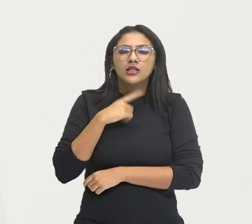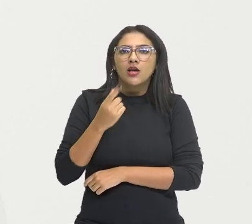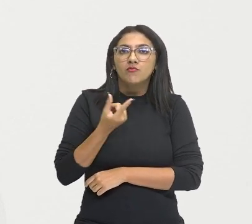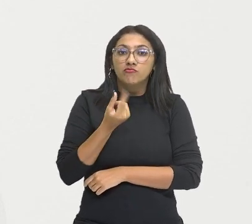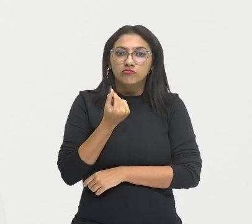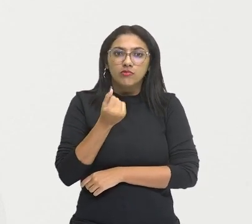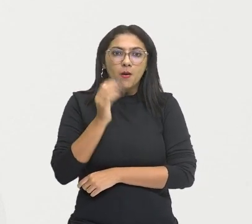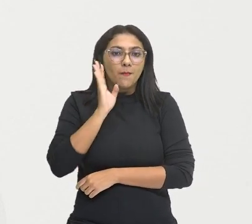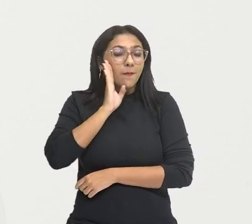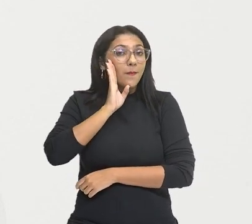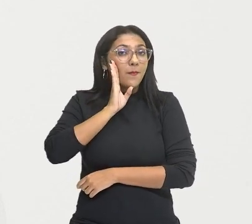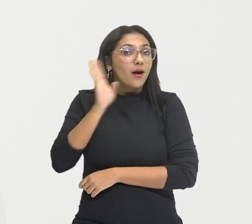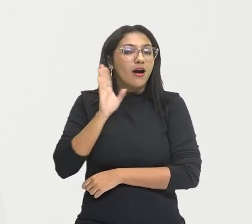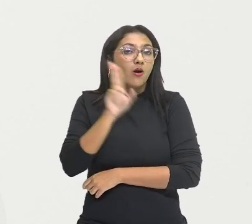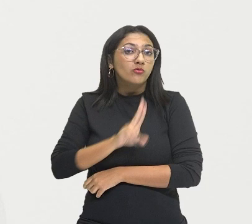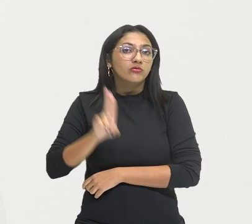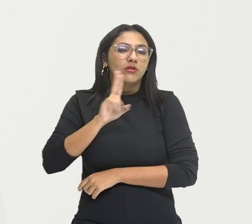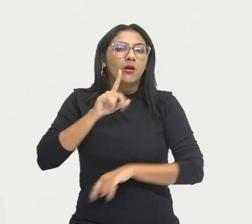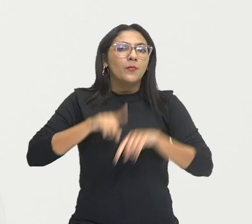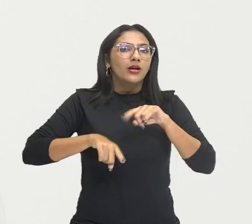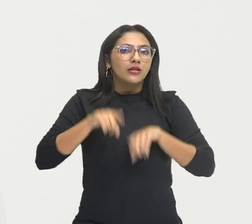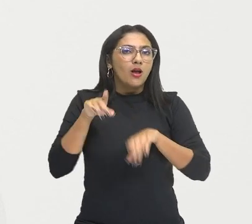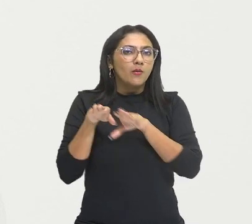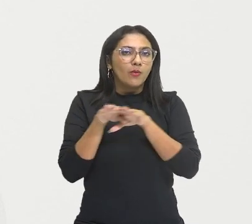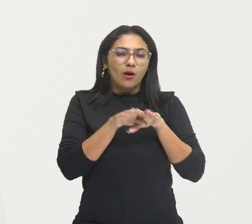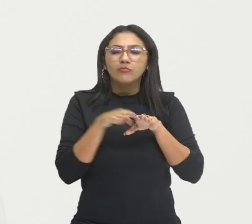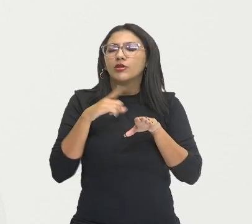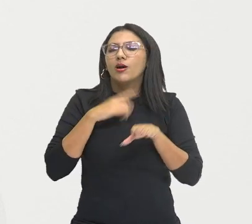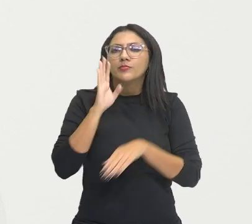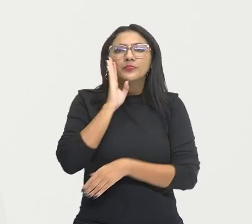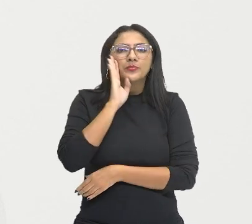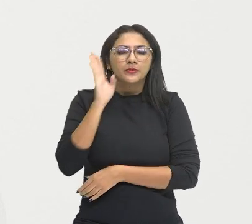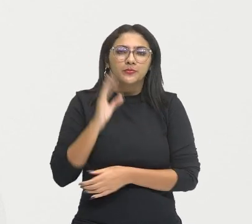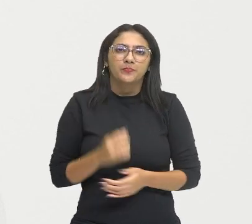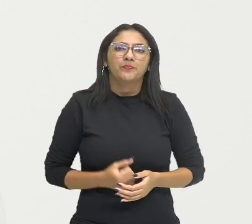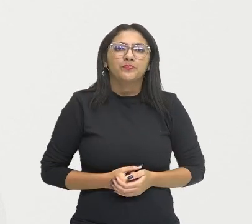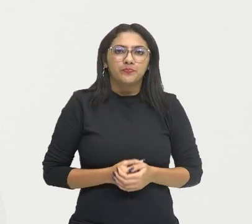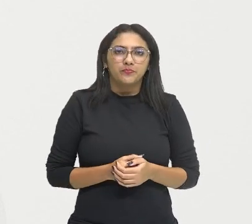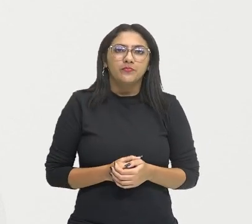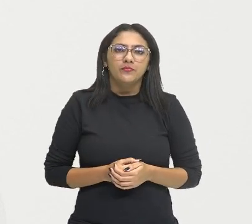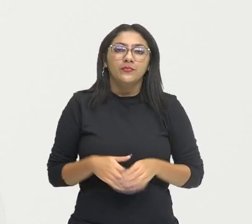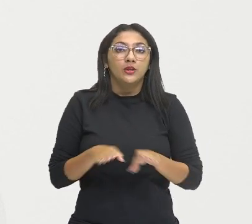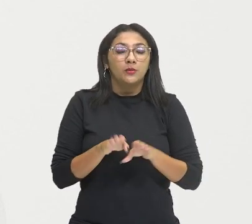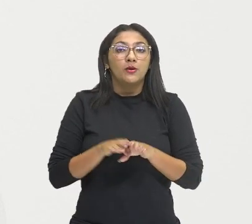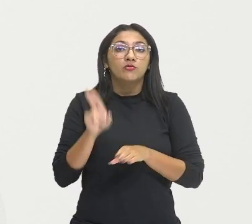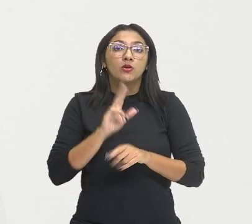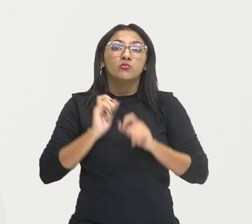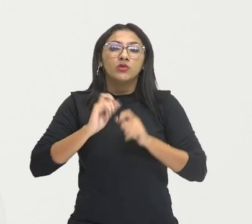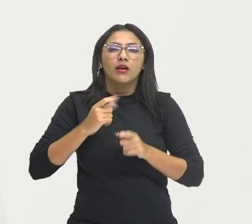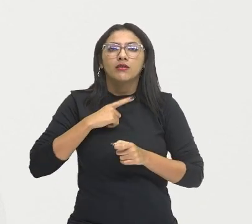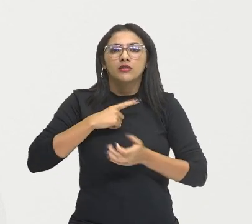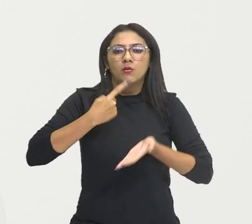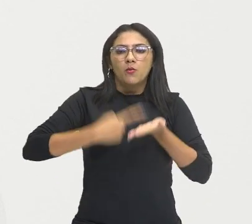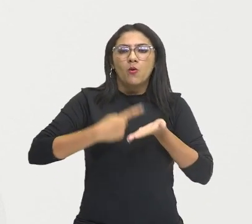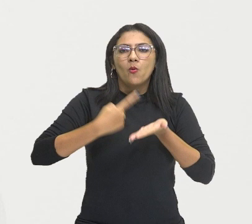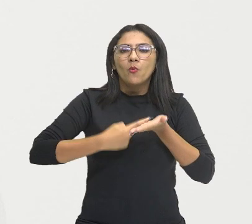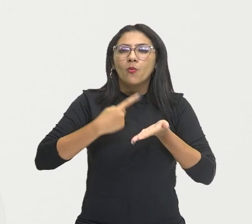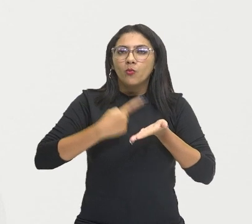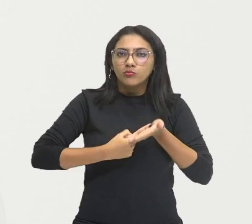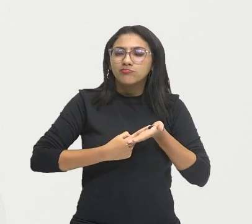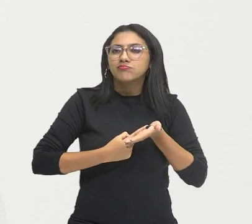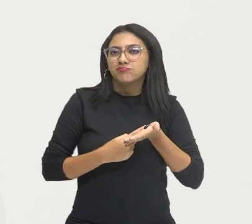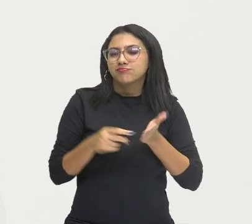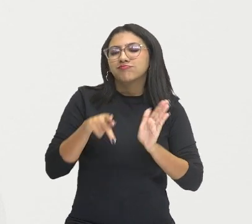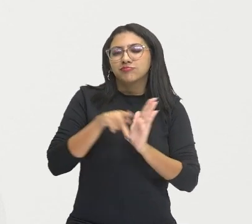mais usada no comércio internacional, tá, turma? Através do acordo de Bretton Woods, tá